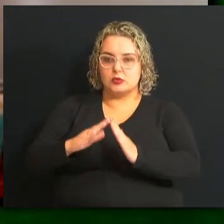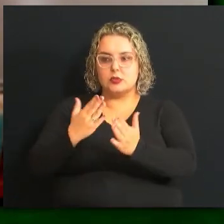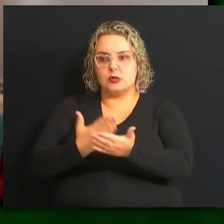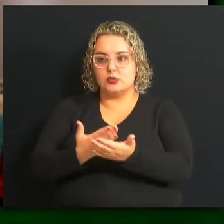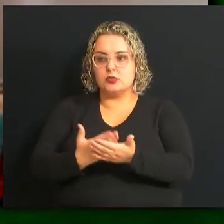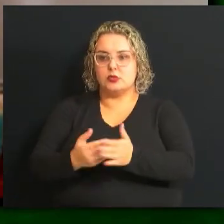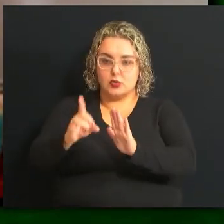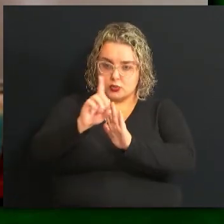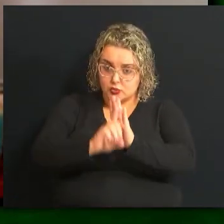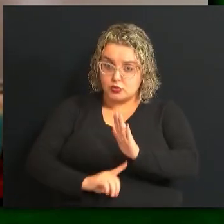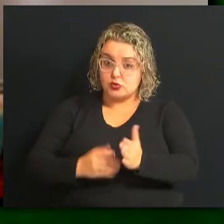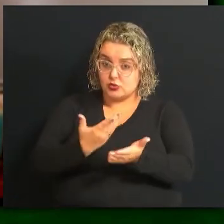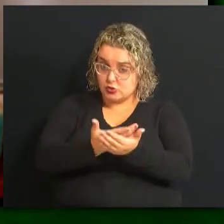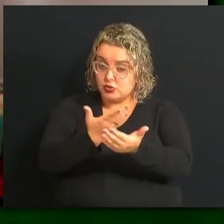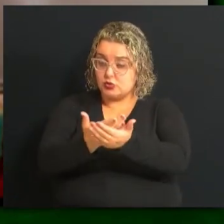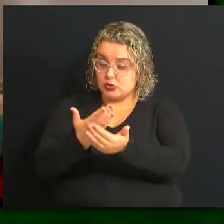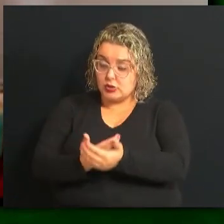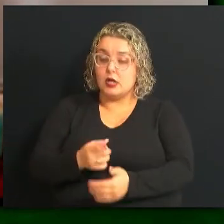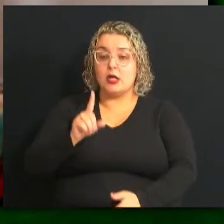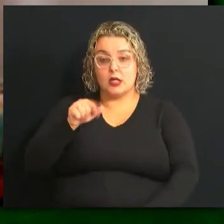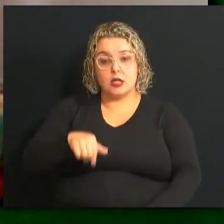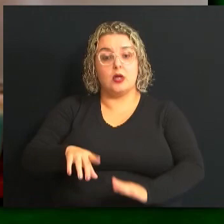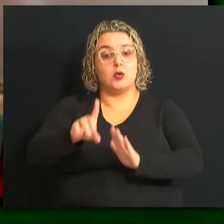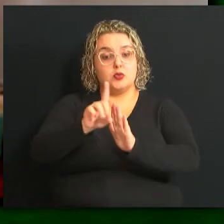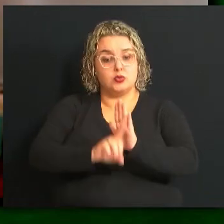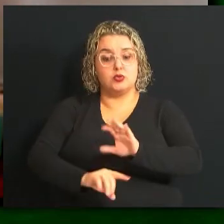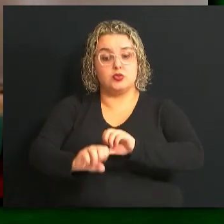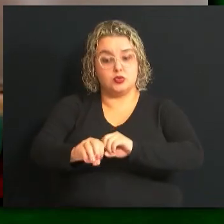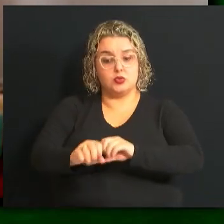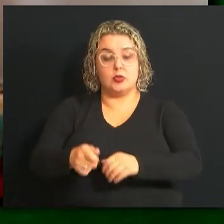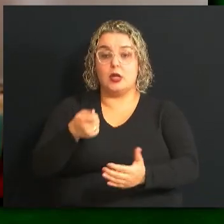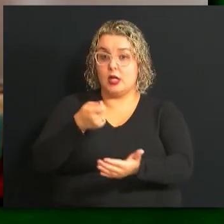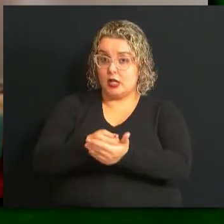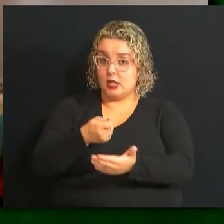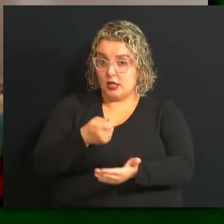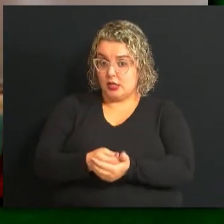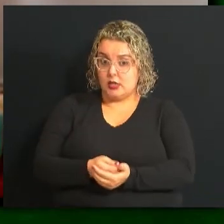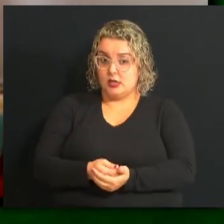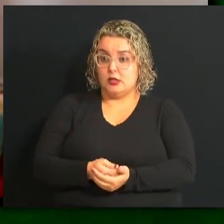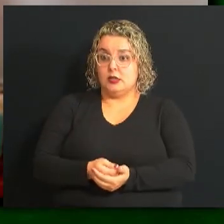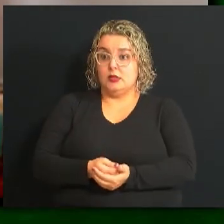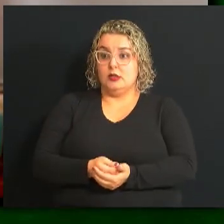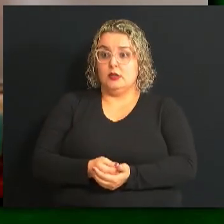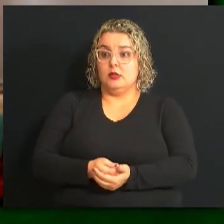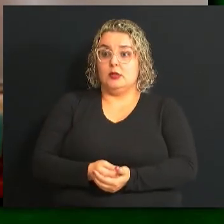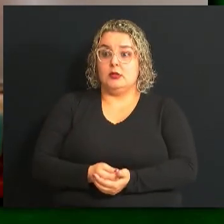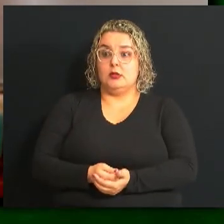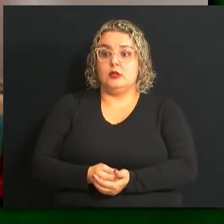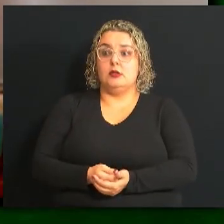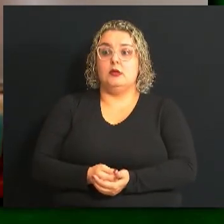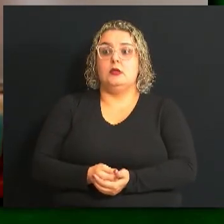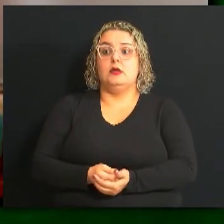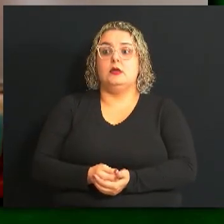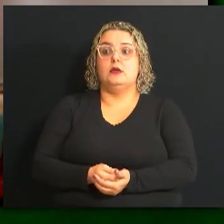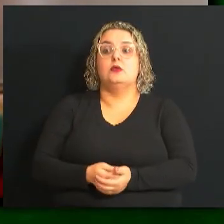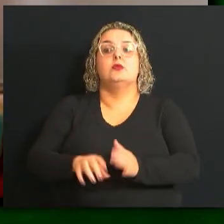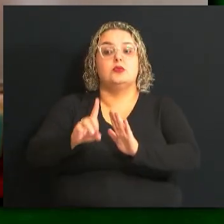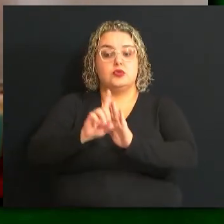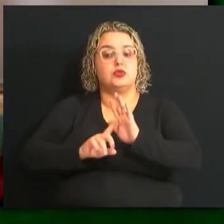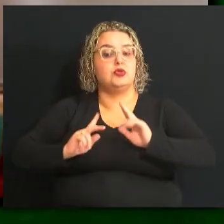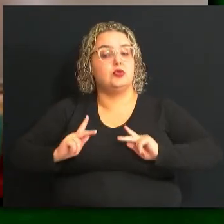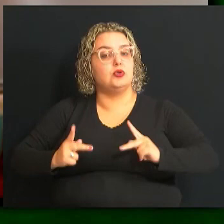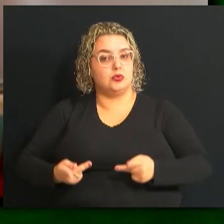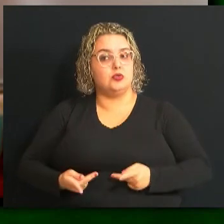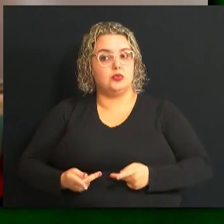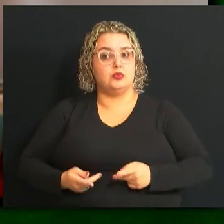de estudar, que é um direito à educação que é garantido pela Declaração Universal dos Direitos Humanos, né, no artigo